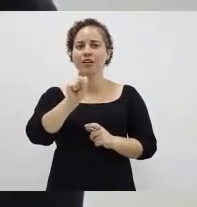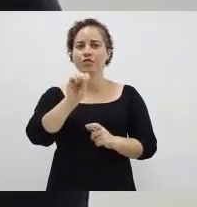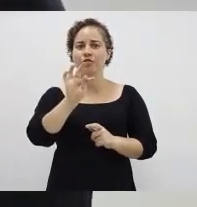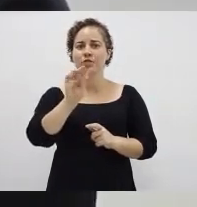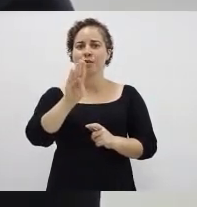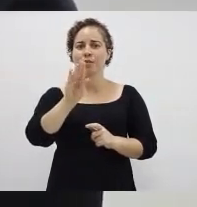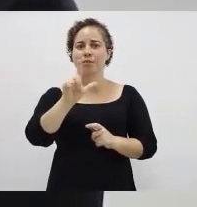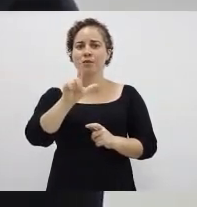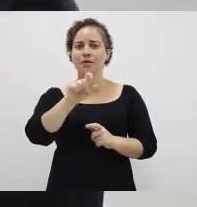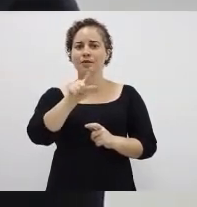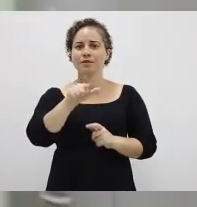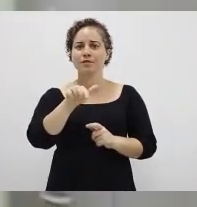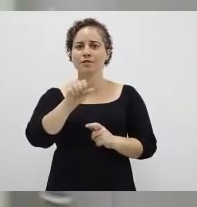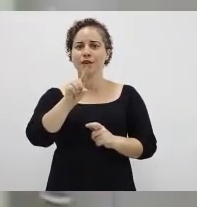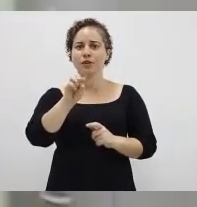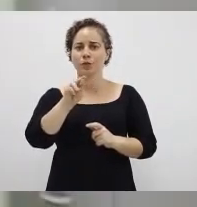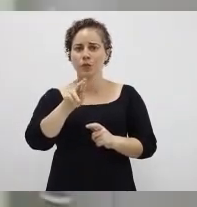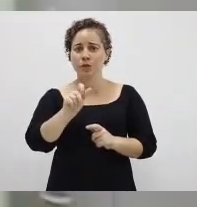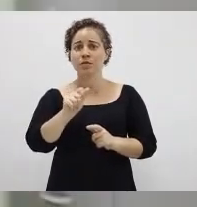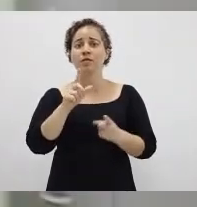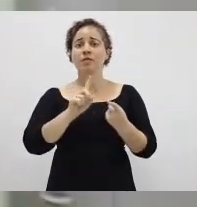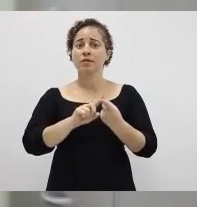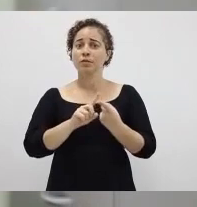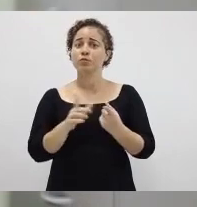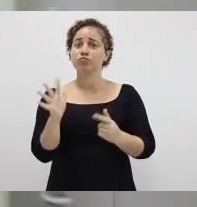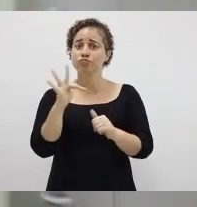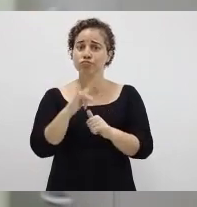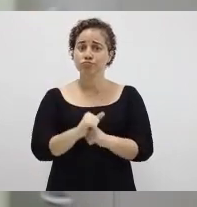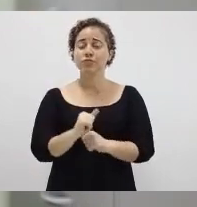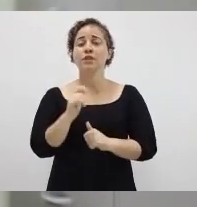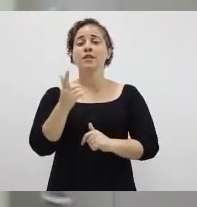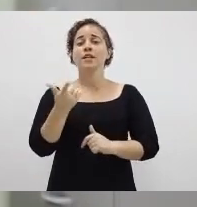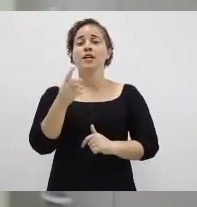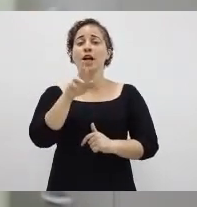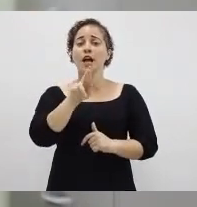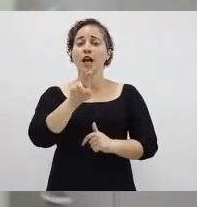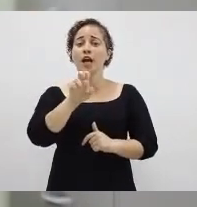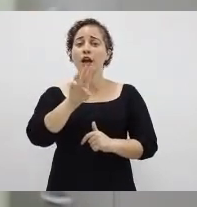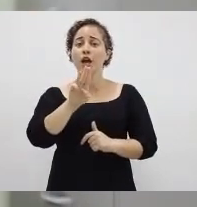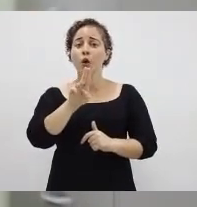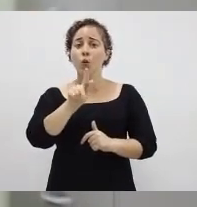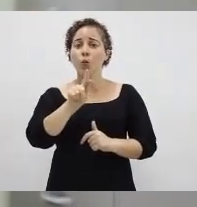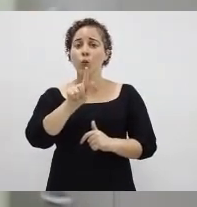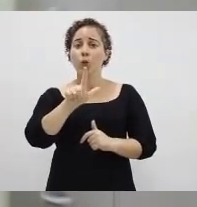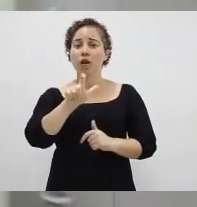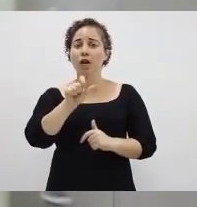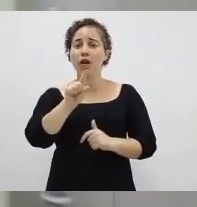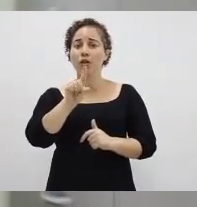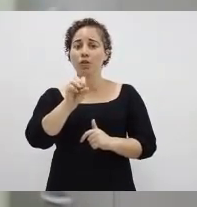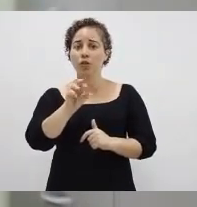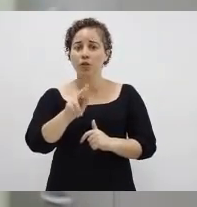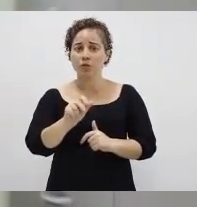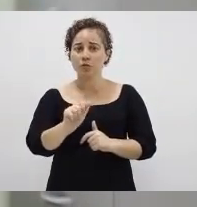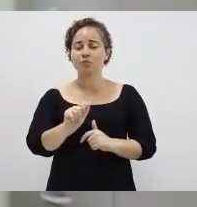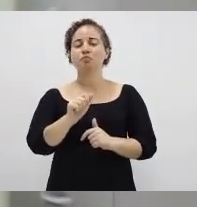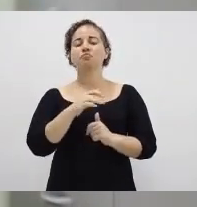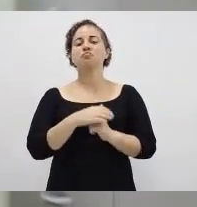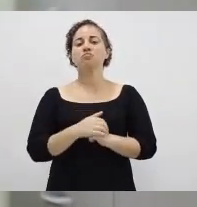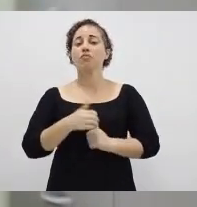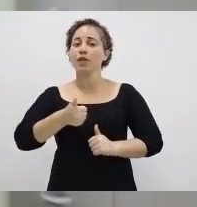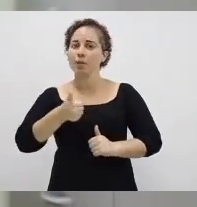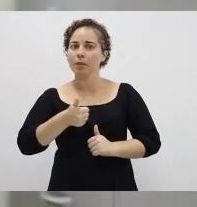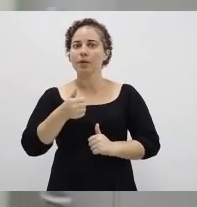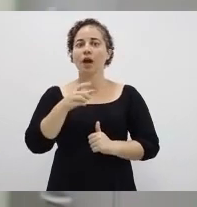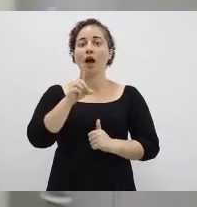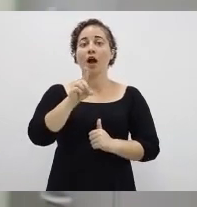estabilizadora e, finalmente, a função reguladora. A primeira função, a função distributiva ou a função